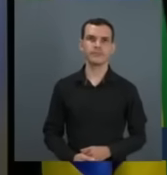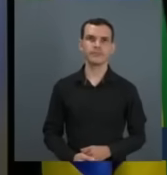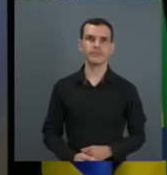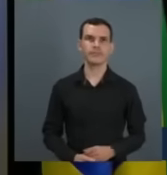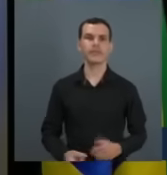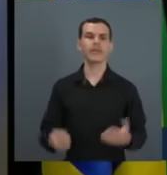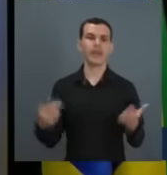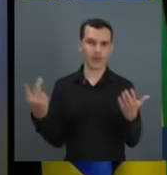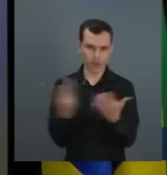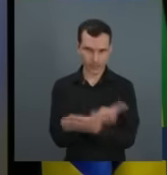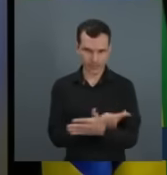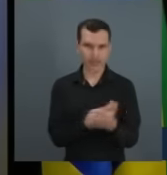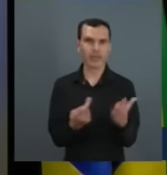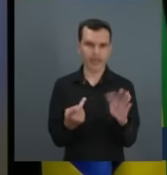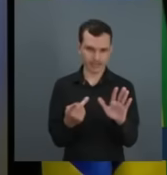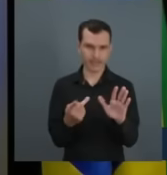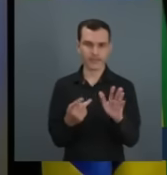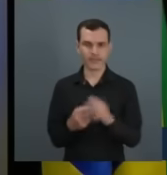como a gente diz lá no Ceará.